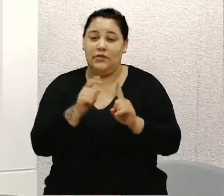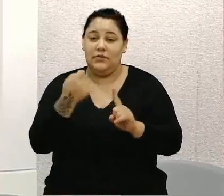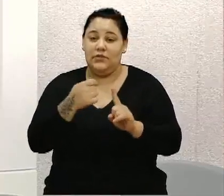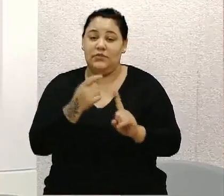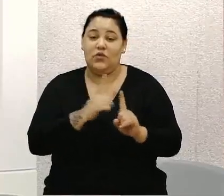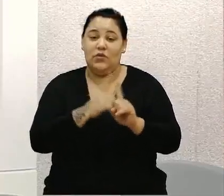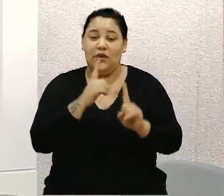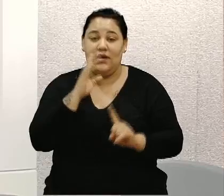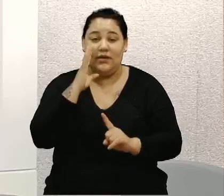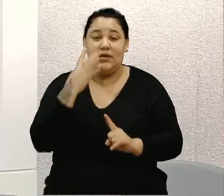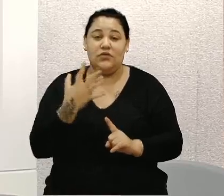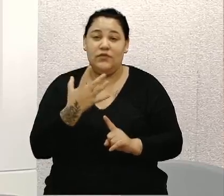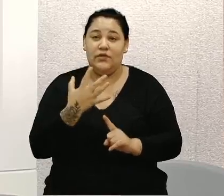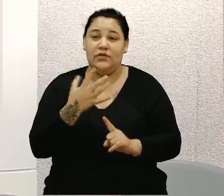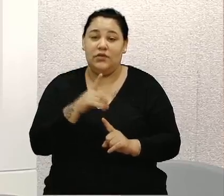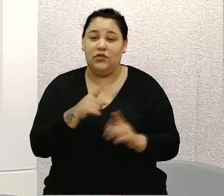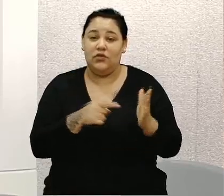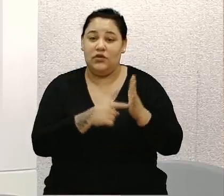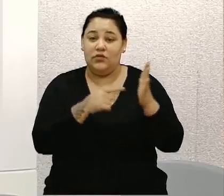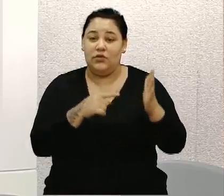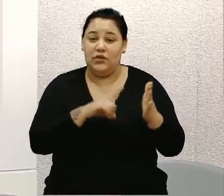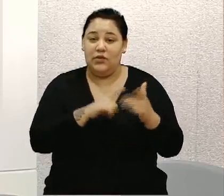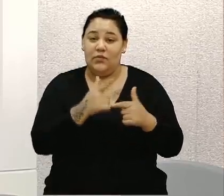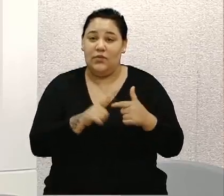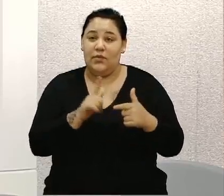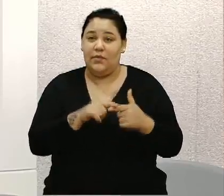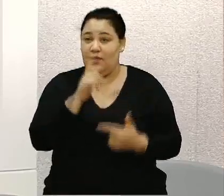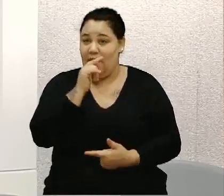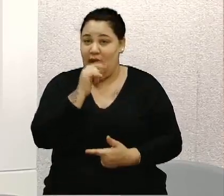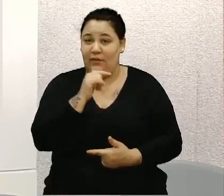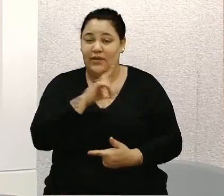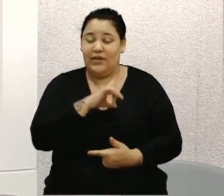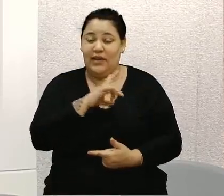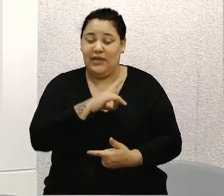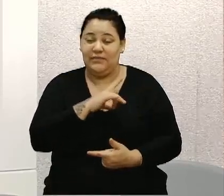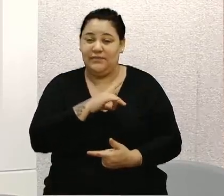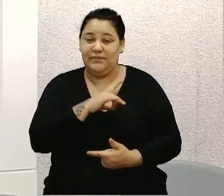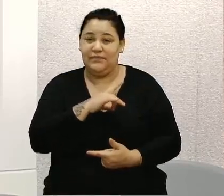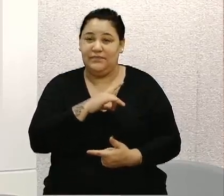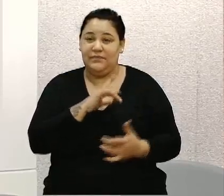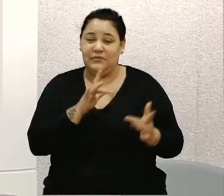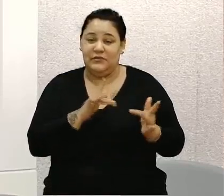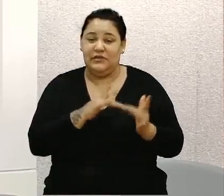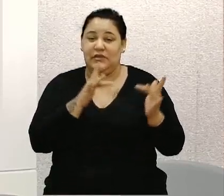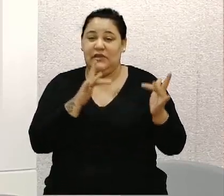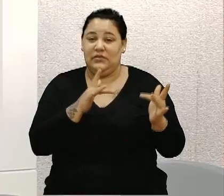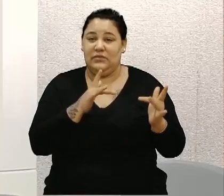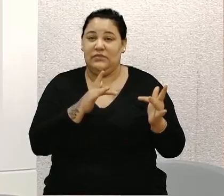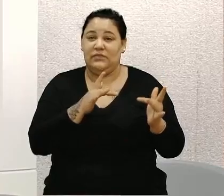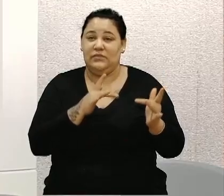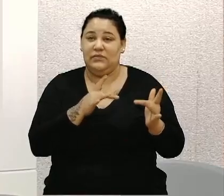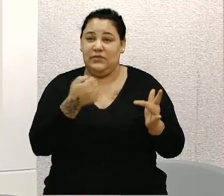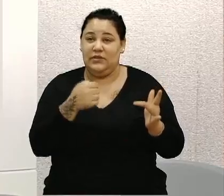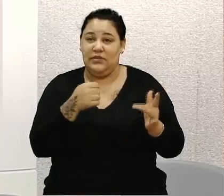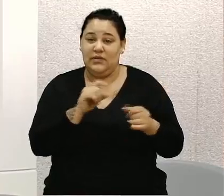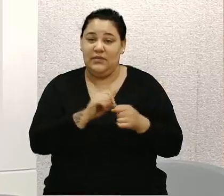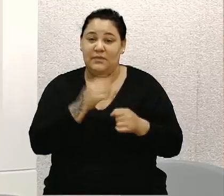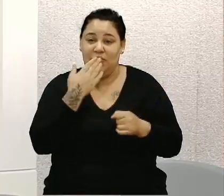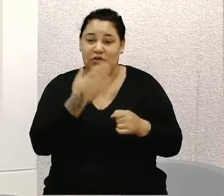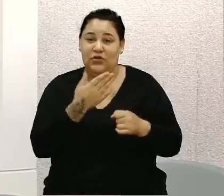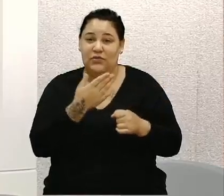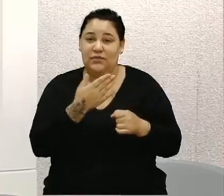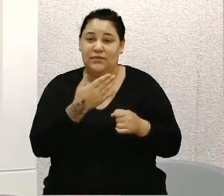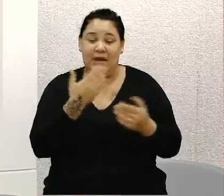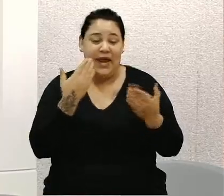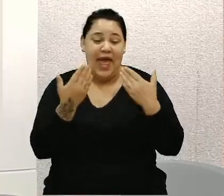que temos problema na água de Caxias que está contaminada, vamos pedir uma análise, vamos pedir esclarecimentos, porque é uma novidade